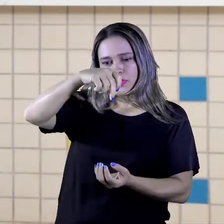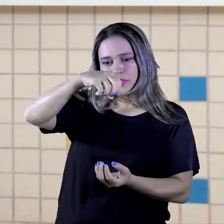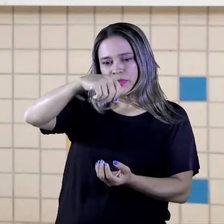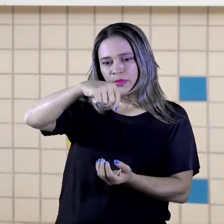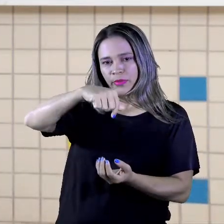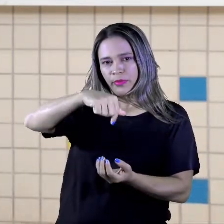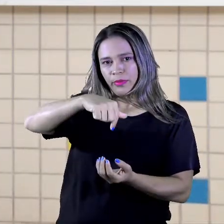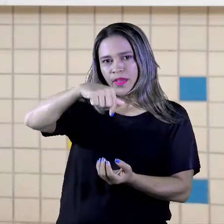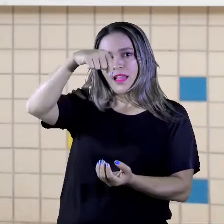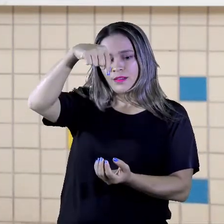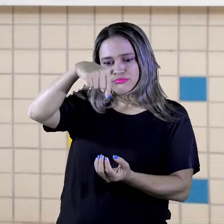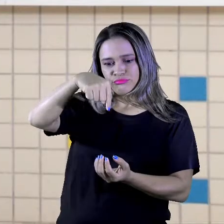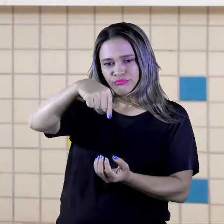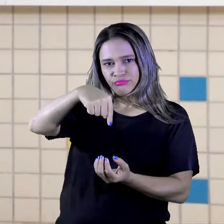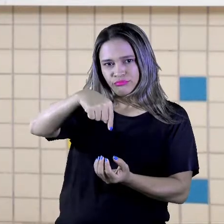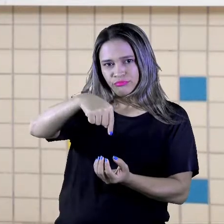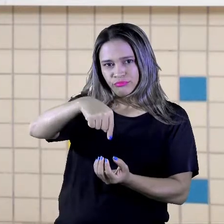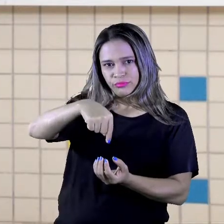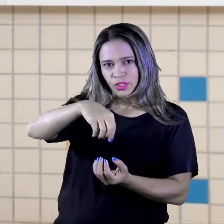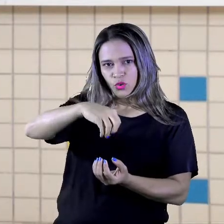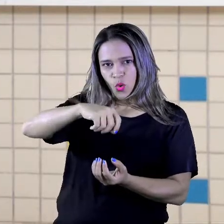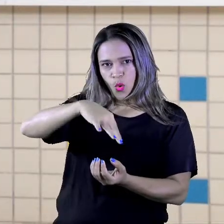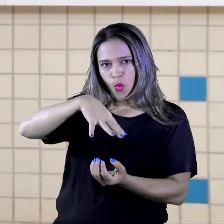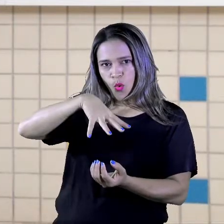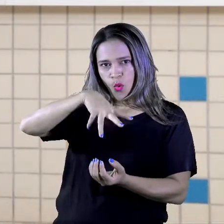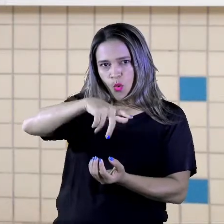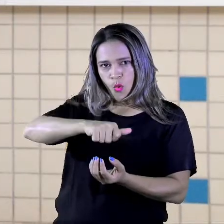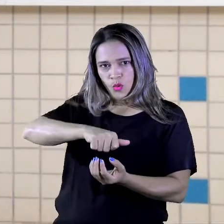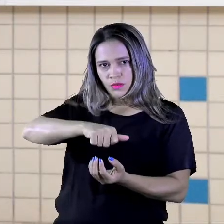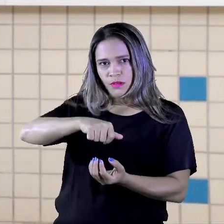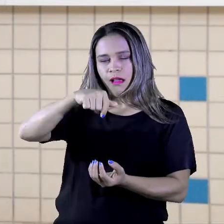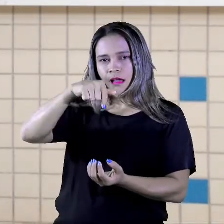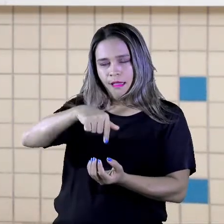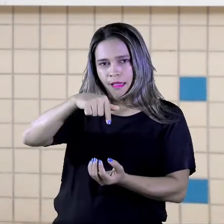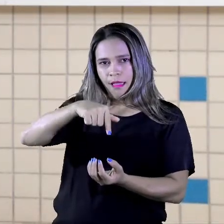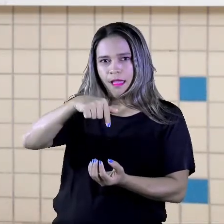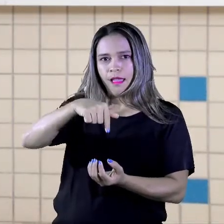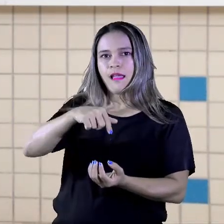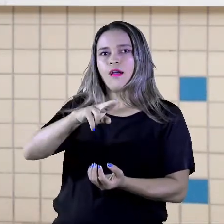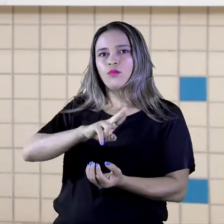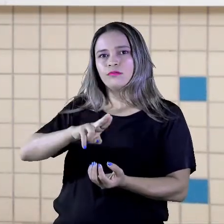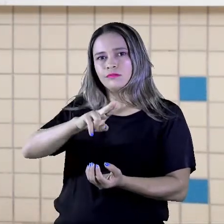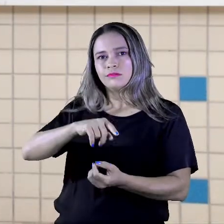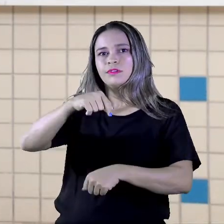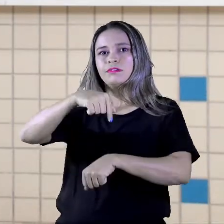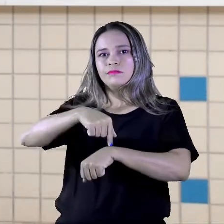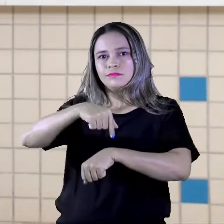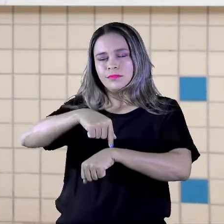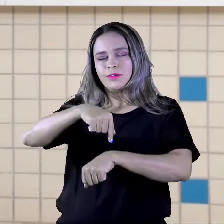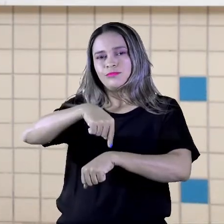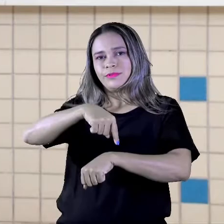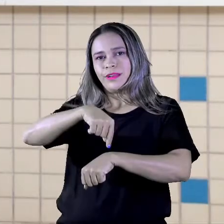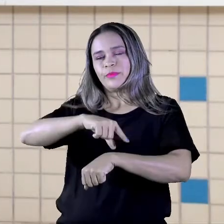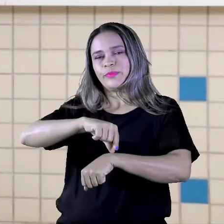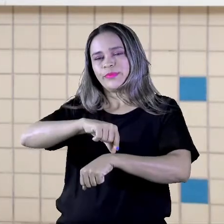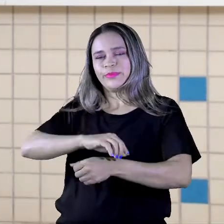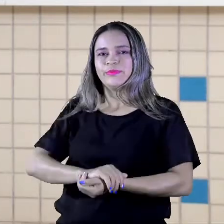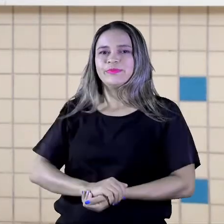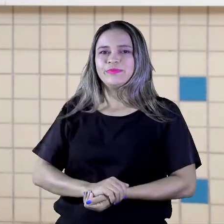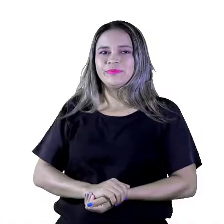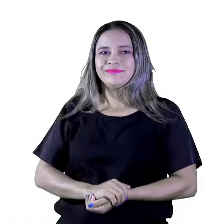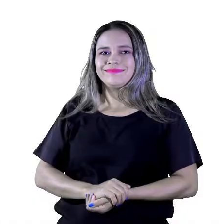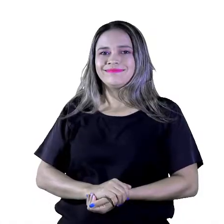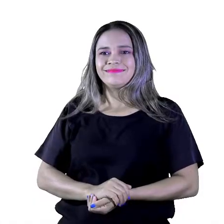em que a areia leva para cair todinha é uma unidade utilizada para medir o tempo, Nós falamos